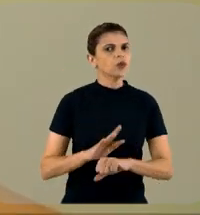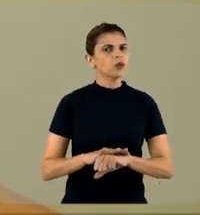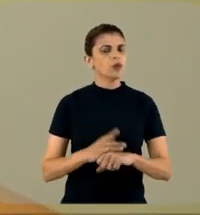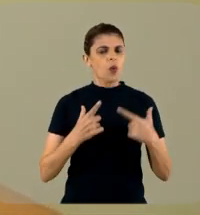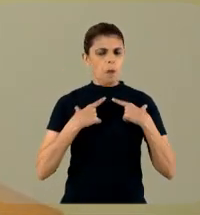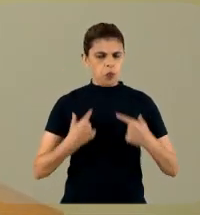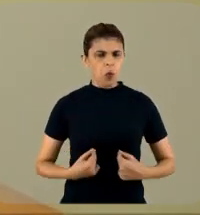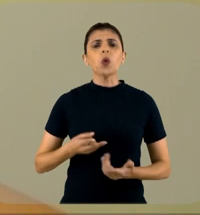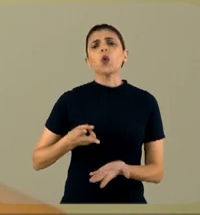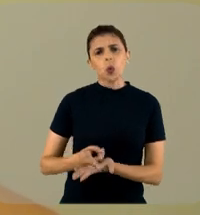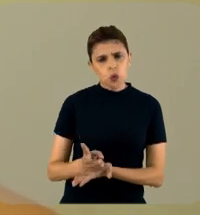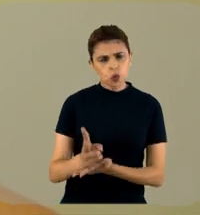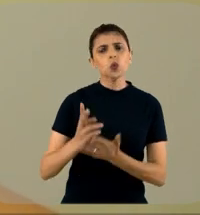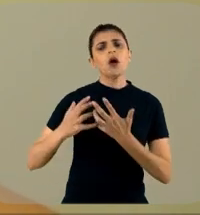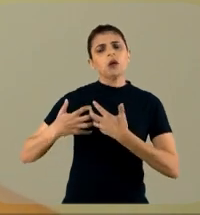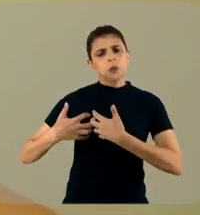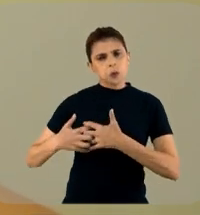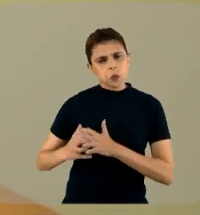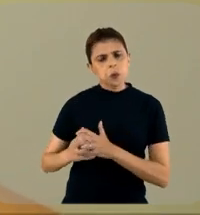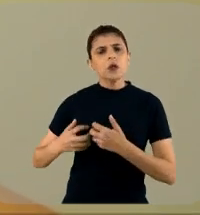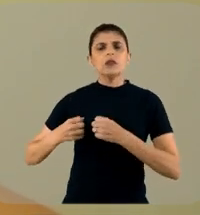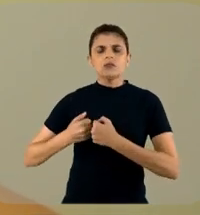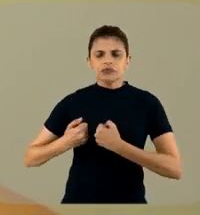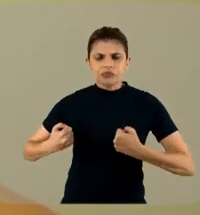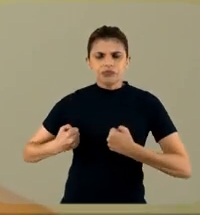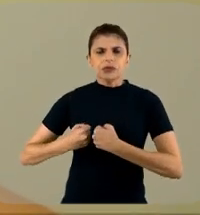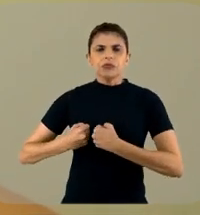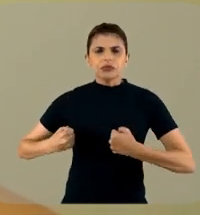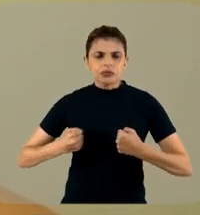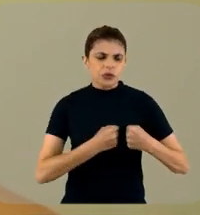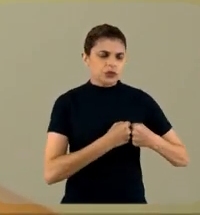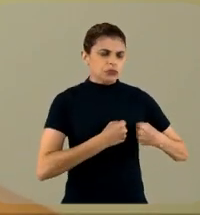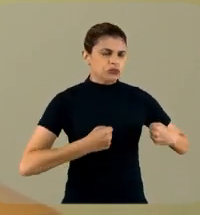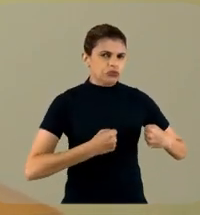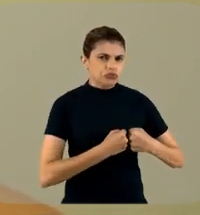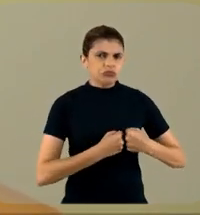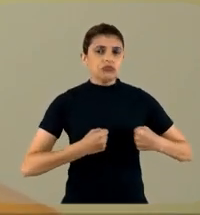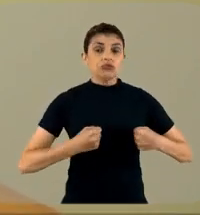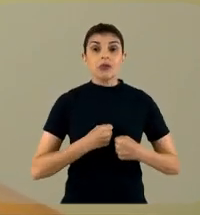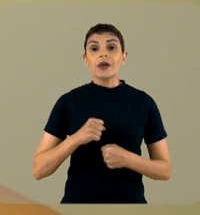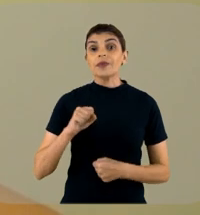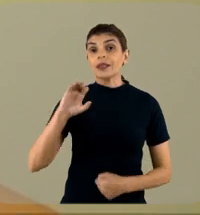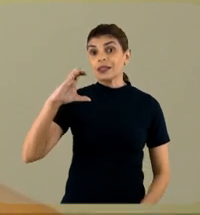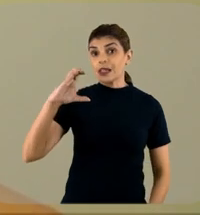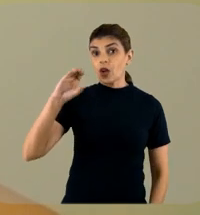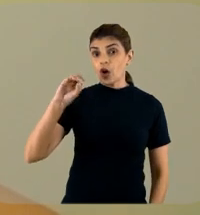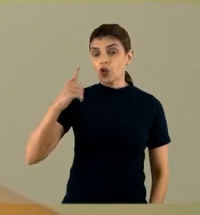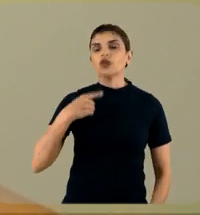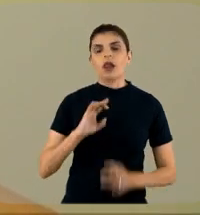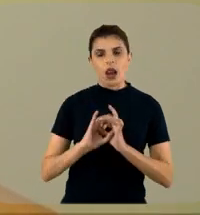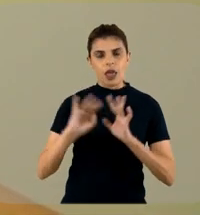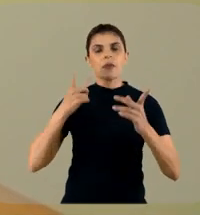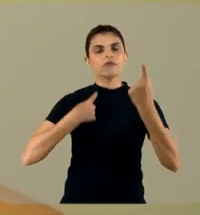doença o pulmão ainda continua apresentando essa elasticidade permitindo então que o gás carbônico seja